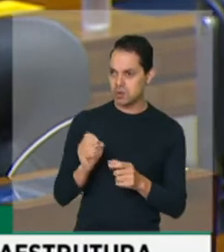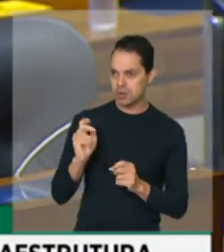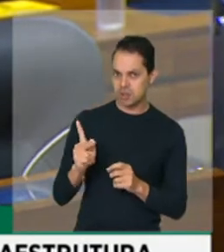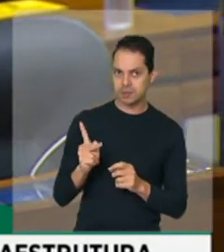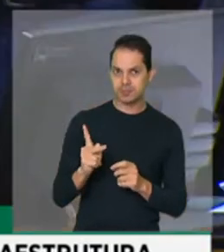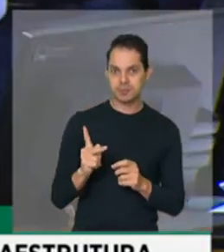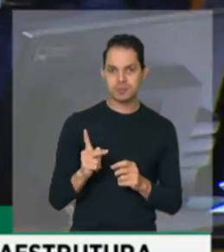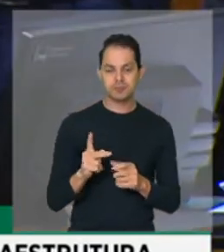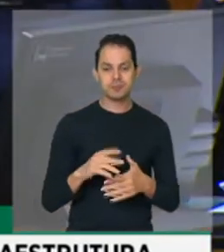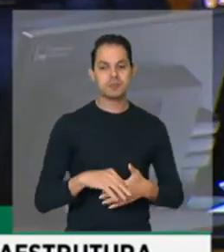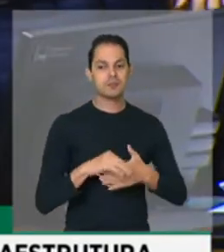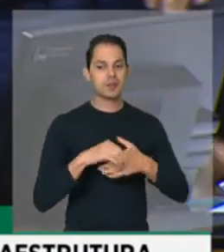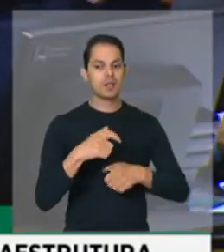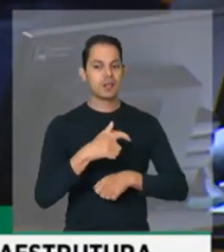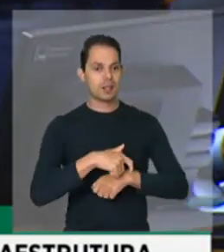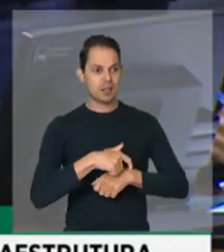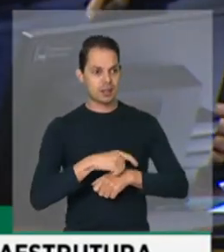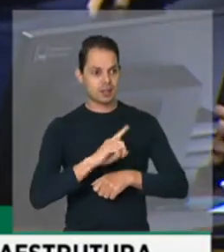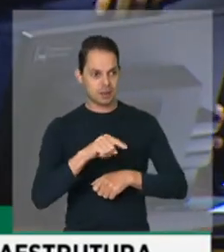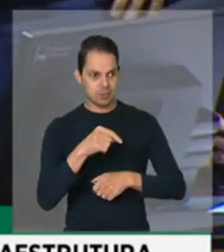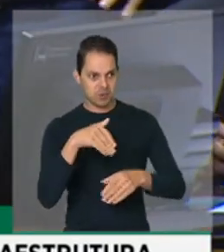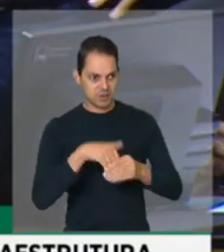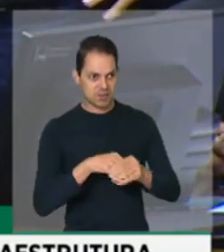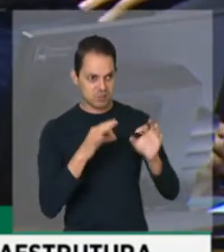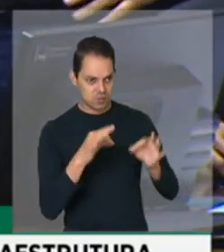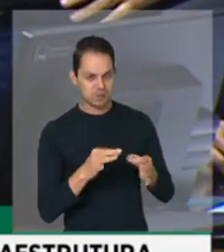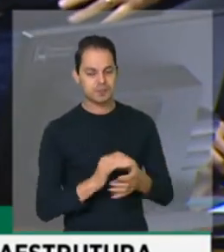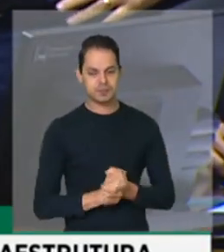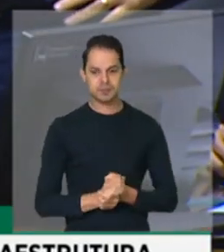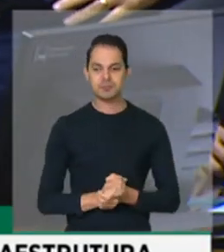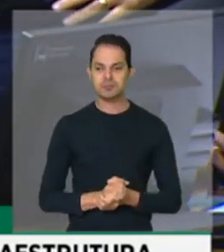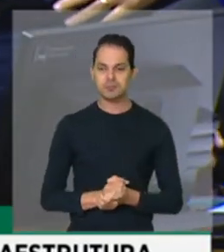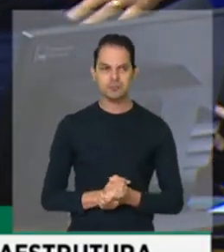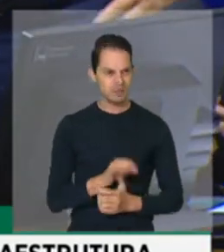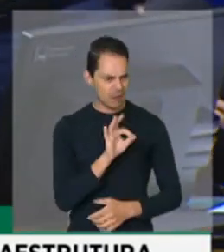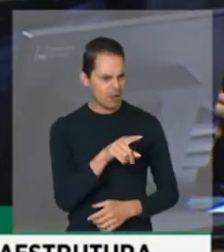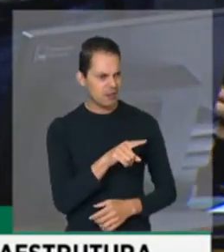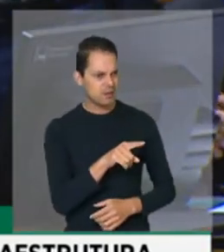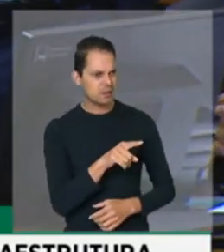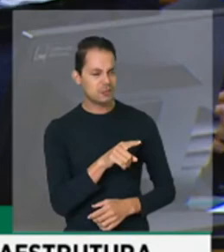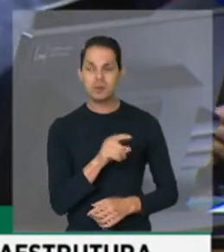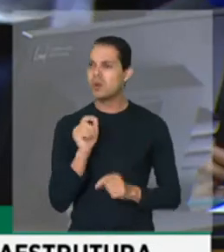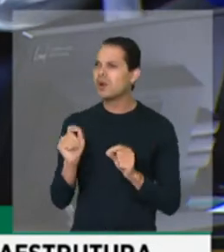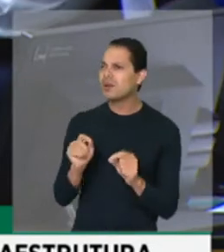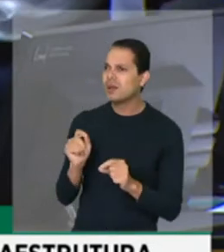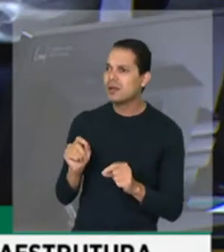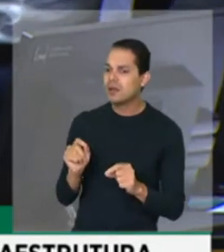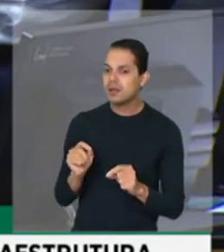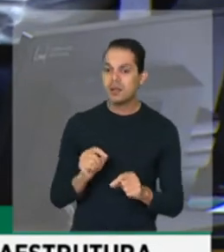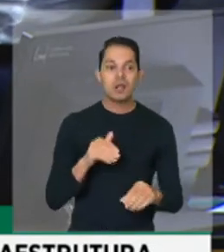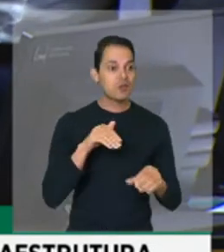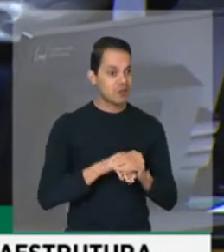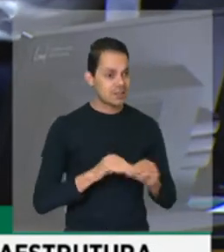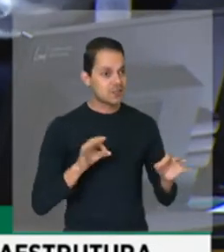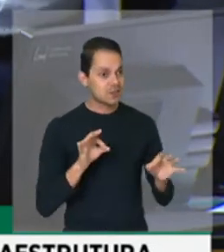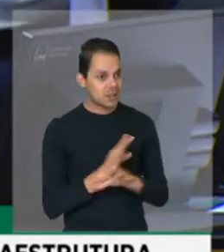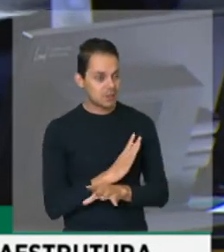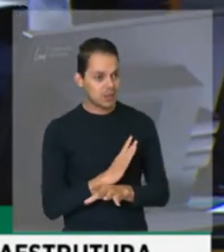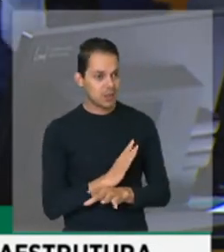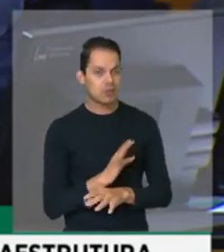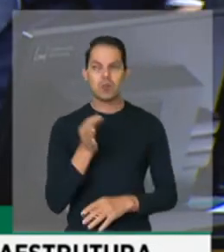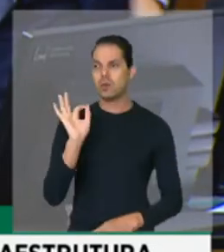da minoria, tempo de liderança depois da votação. É isso? Como é, presidente? Após a votação, o senhor... Tá bom.